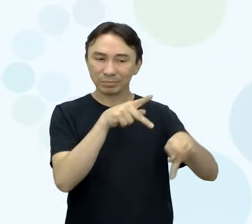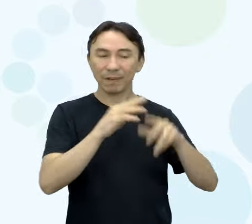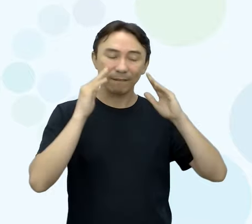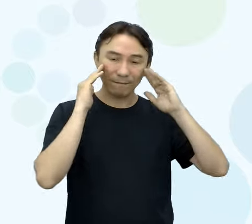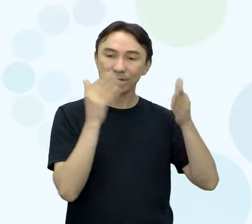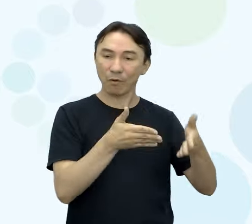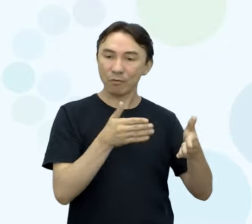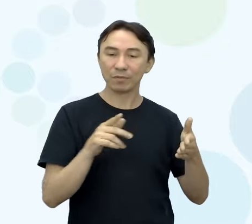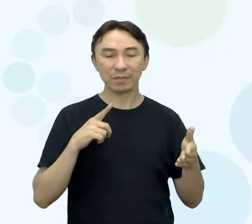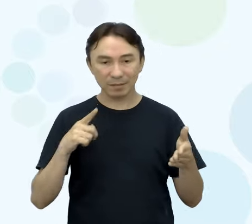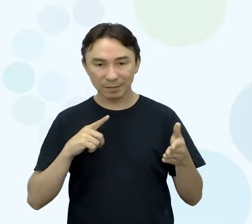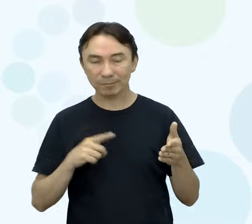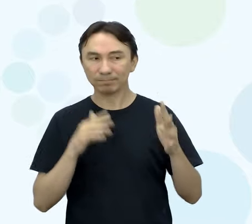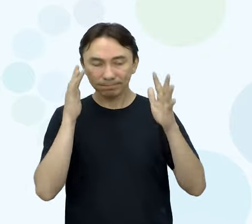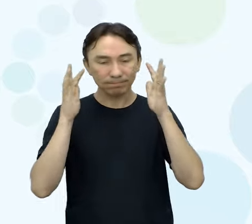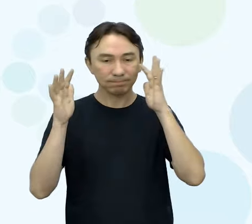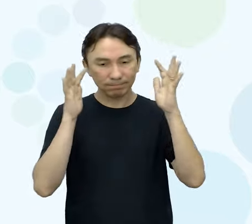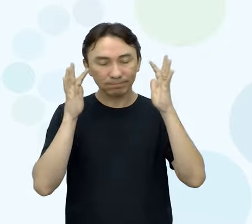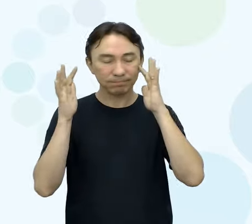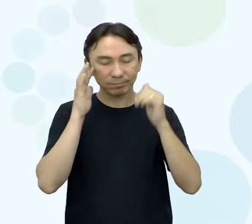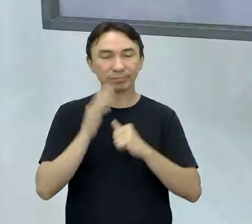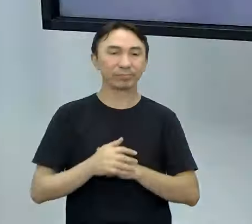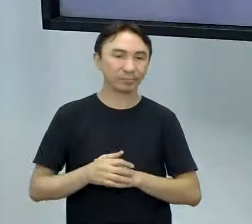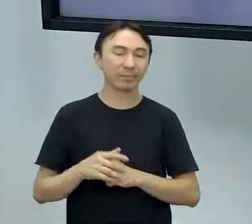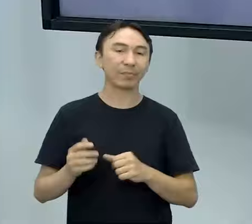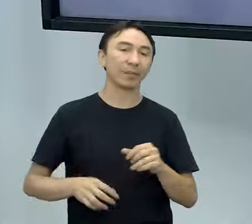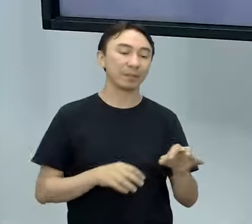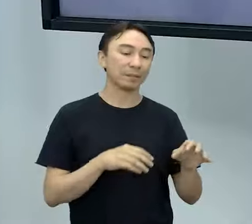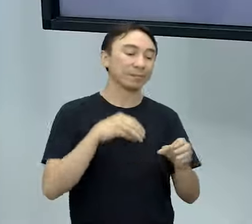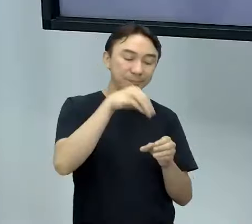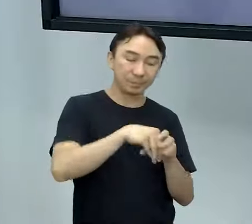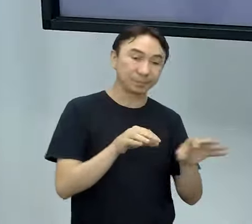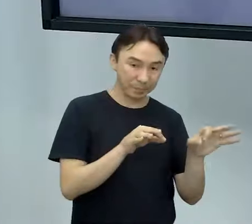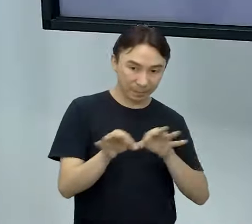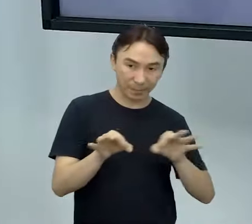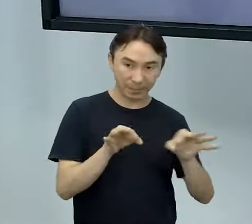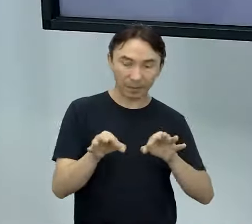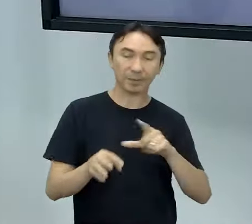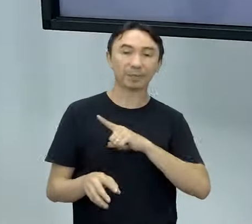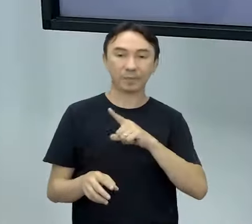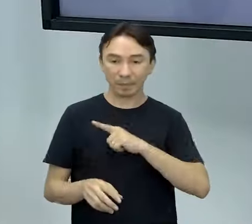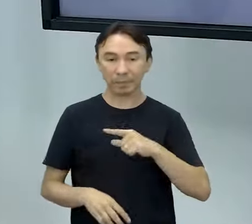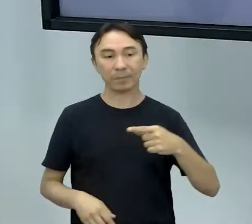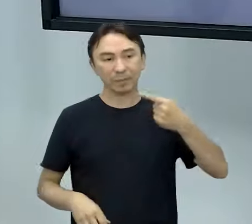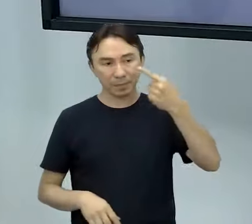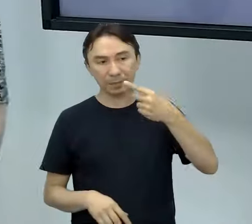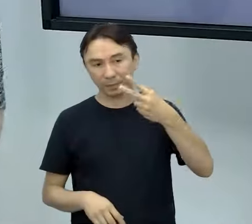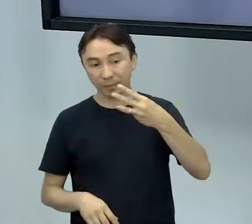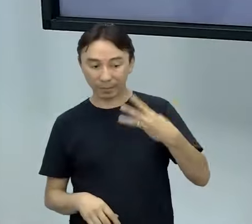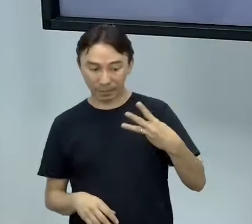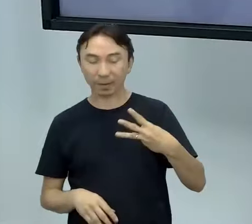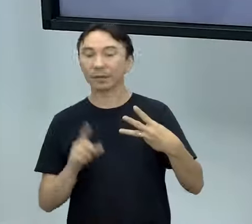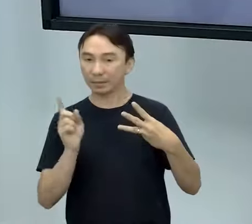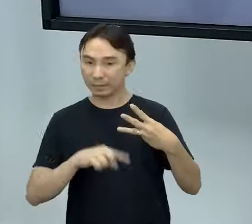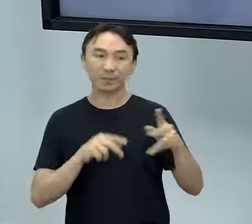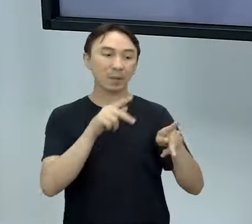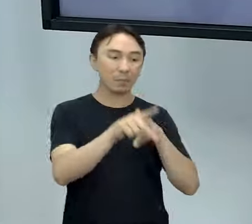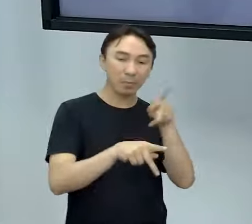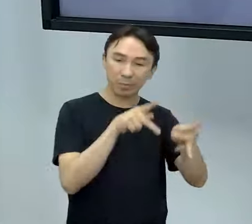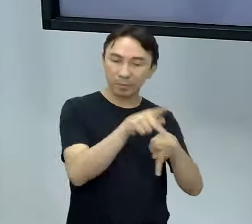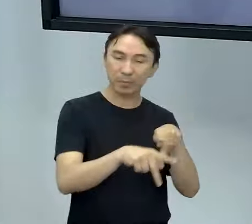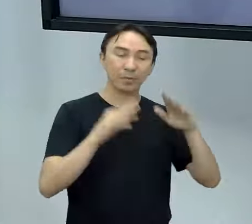pesquisa. Então lá dentro do nosso planejamento tinha o terceiro item, que era o público-alvo, e a gente vai refletir um pouquinho sobre a escolha